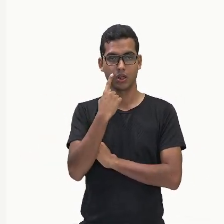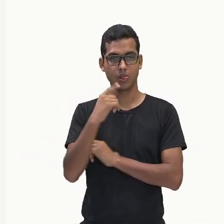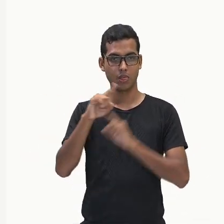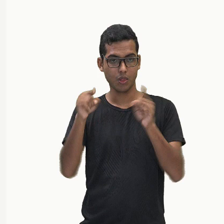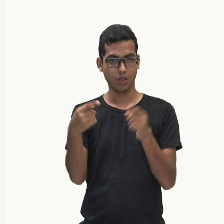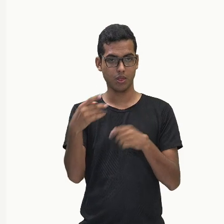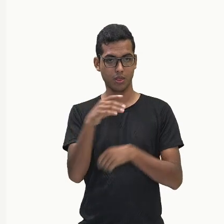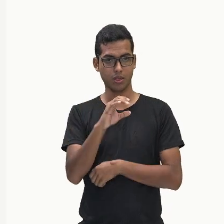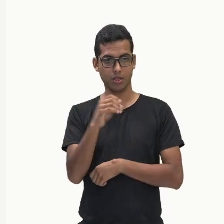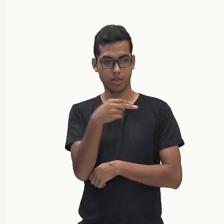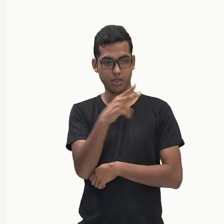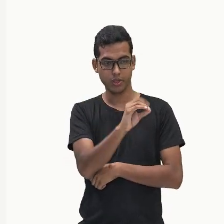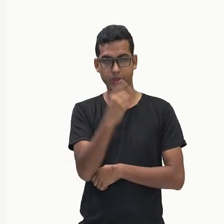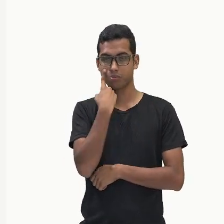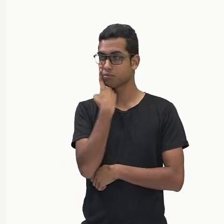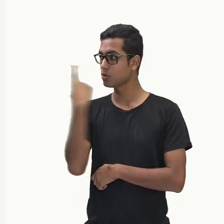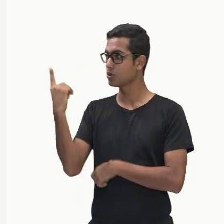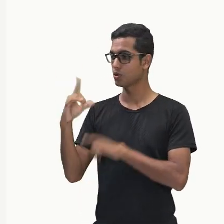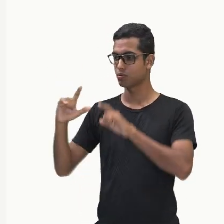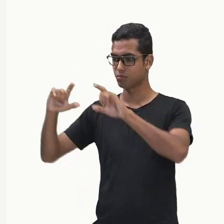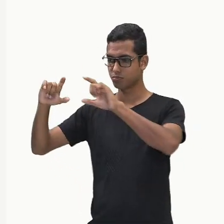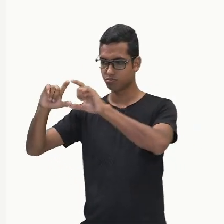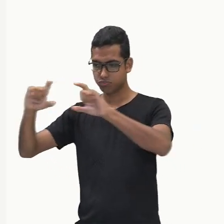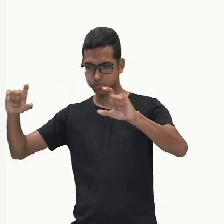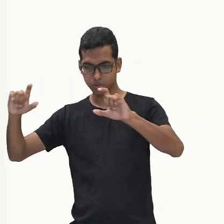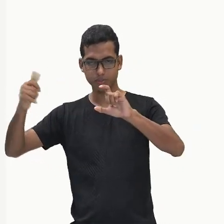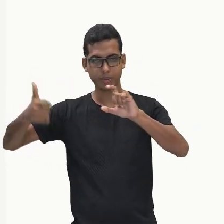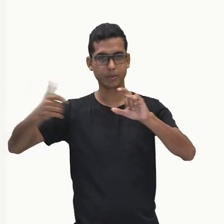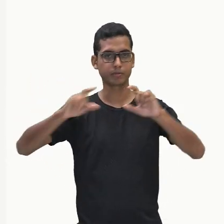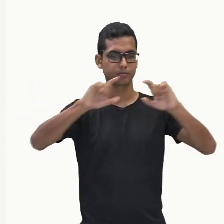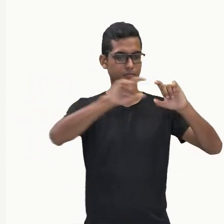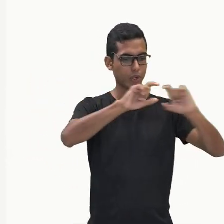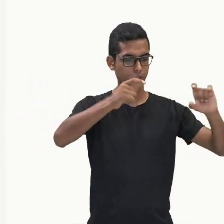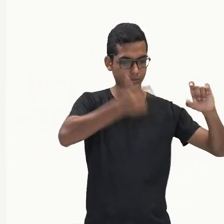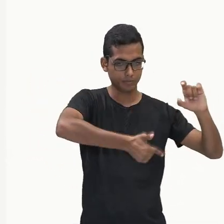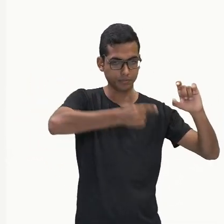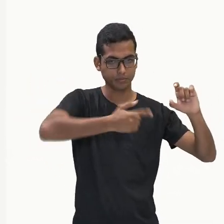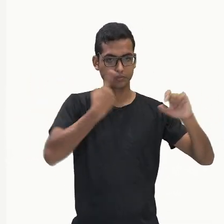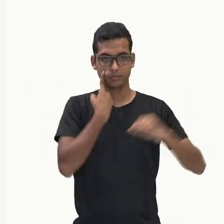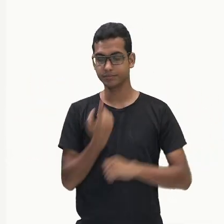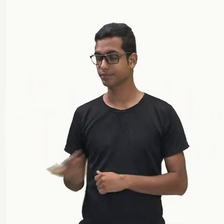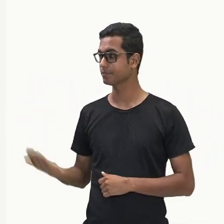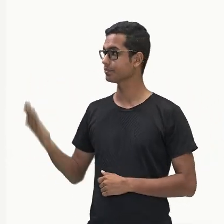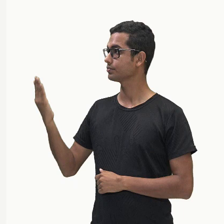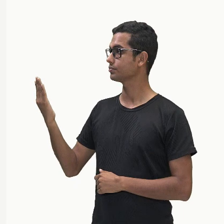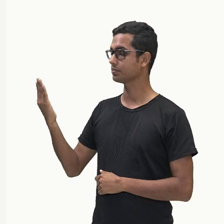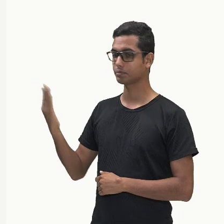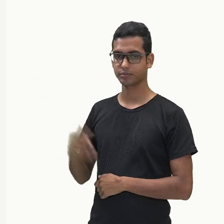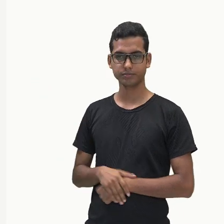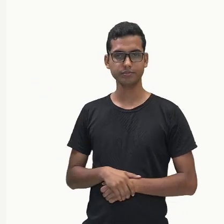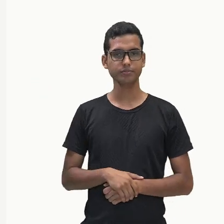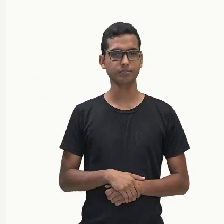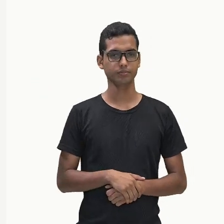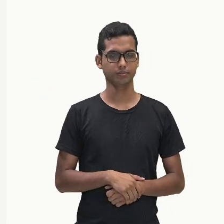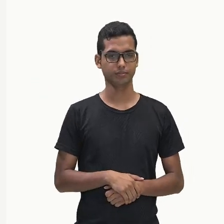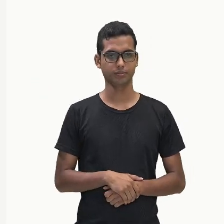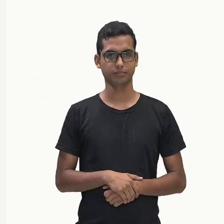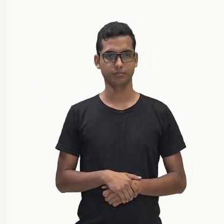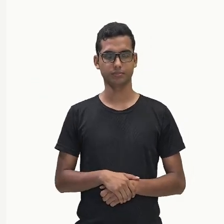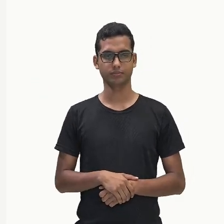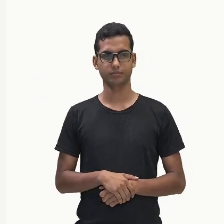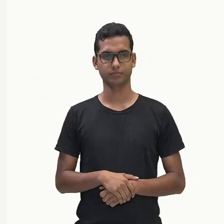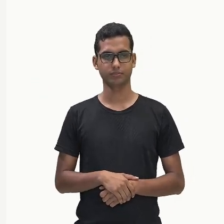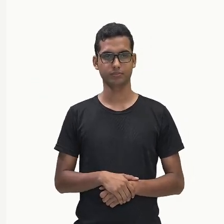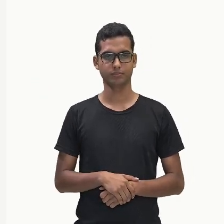em duas partes. A primeira parte, nós vamos escrever x ao quadrado